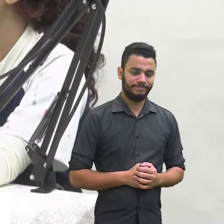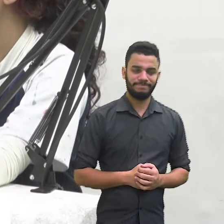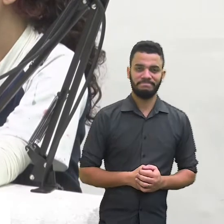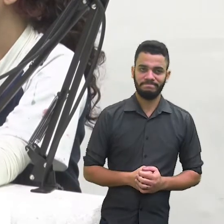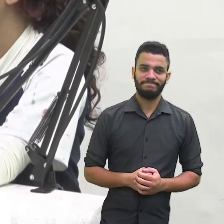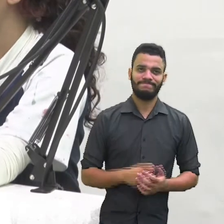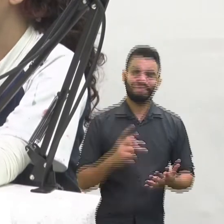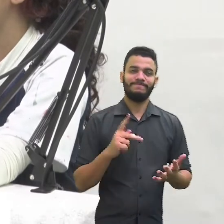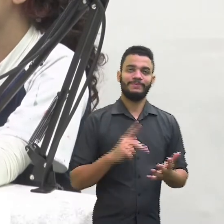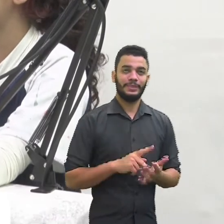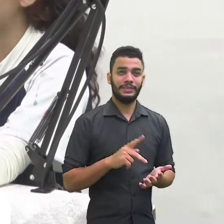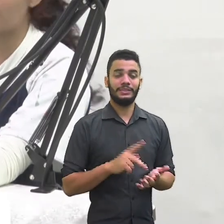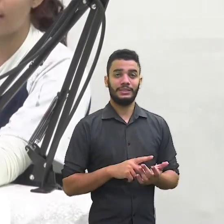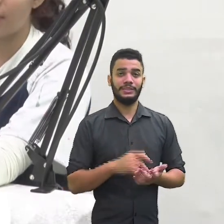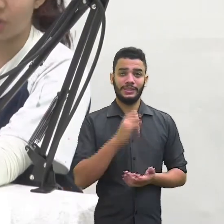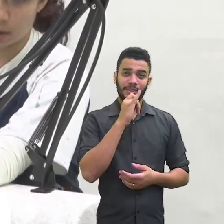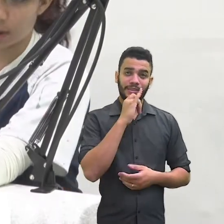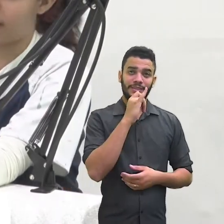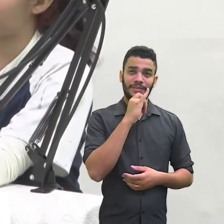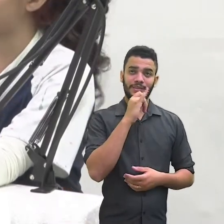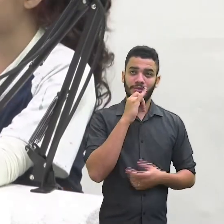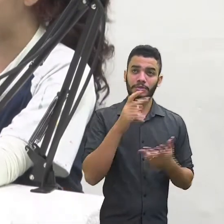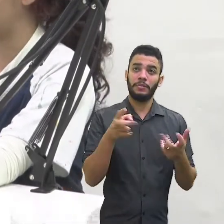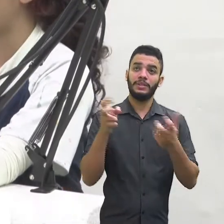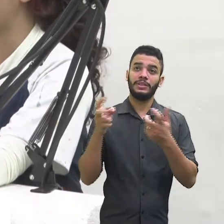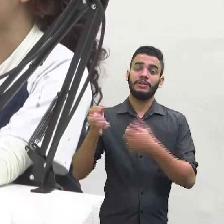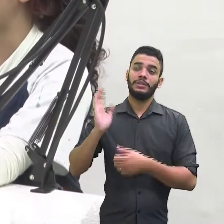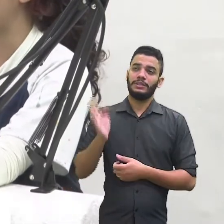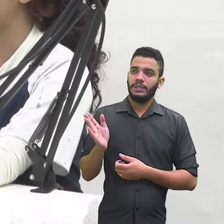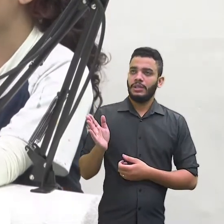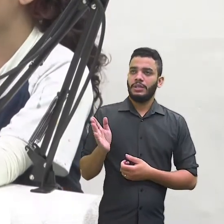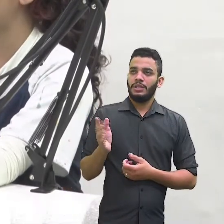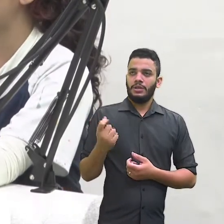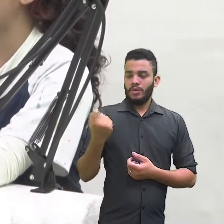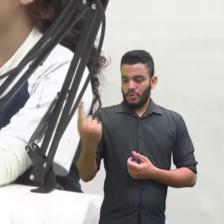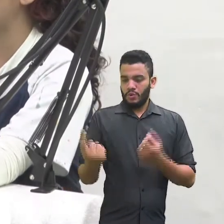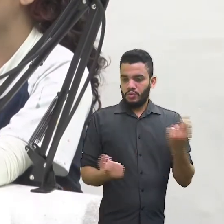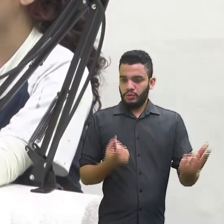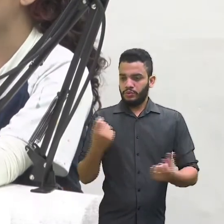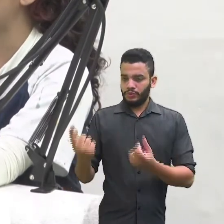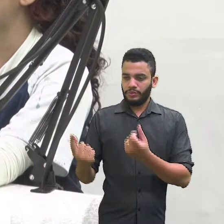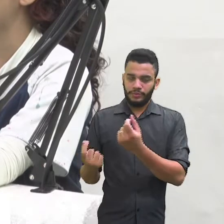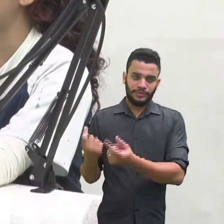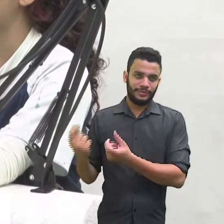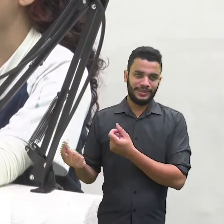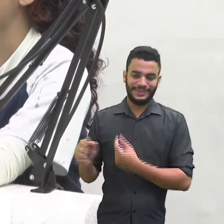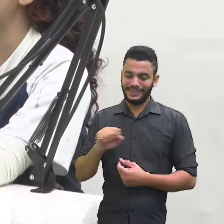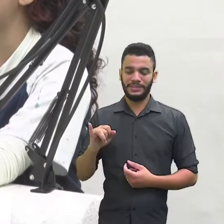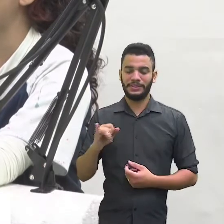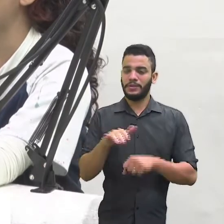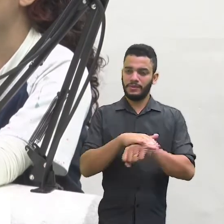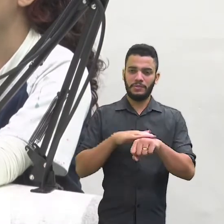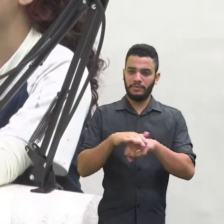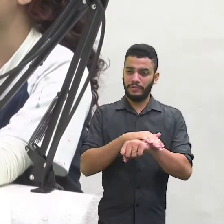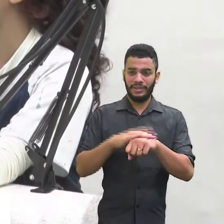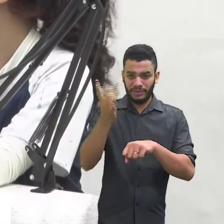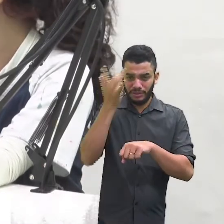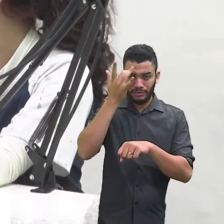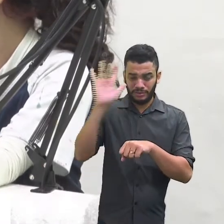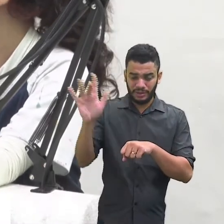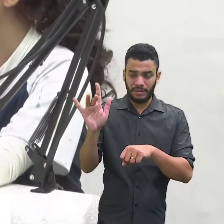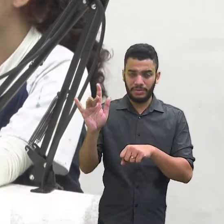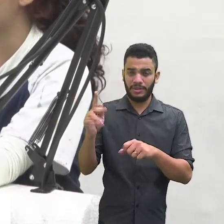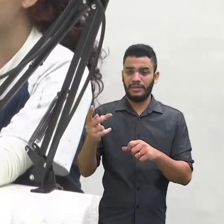né? Quando não sabem dialogar, né? Que o diálogo, eu acho que ele vale mais a pena